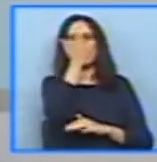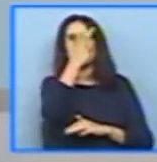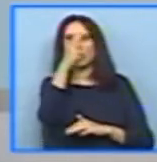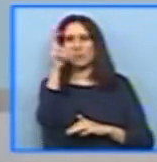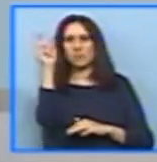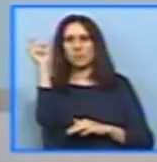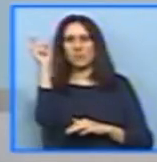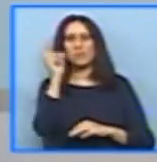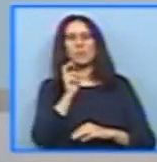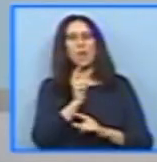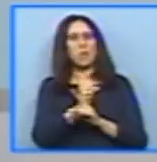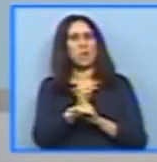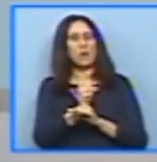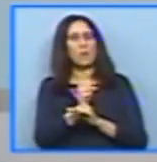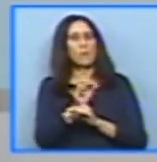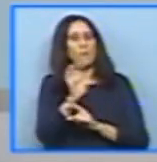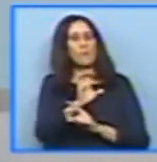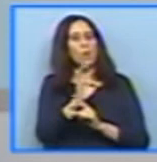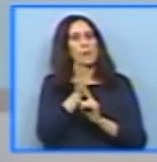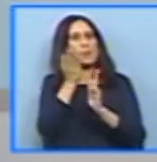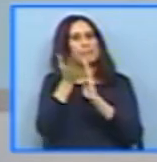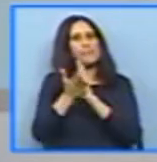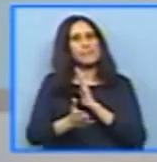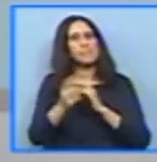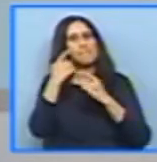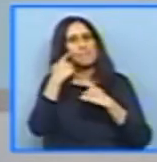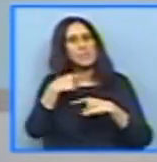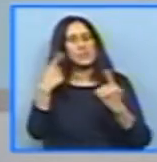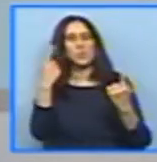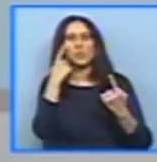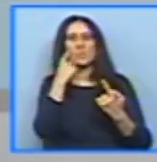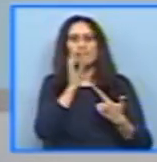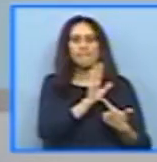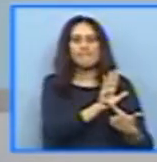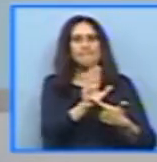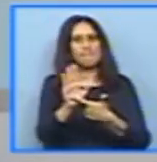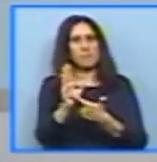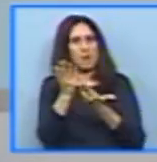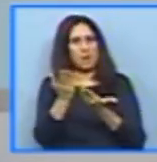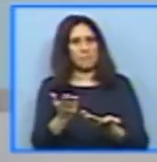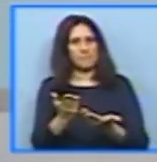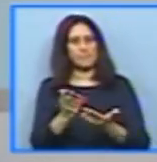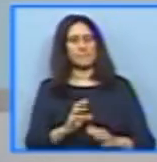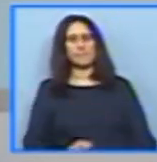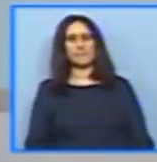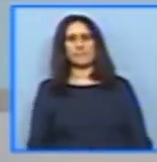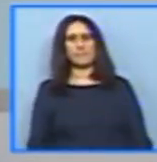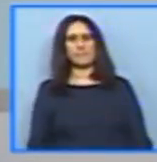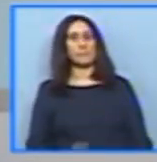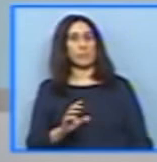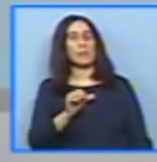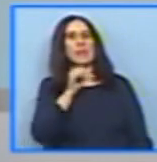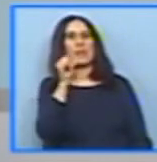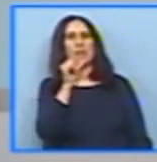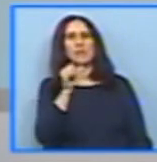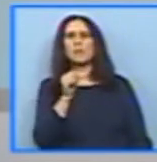nas suas diferentes formas de se manifestar, de se dar a conhecer, de se revelar. Portanto, estamos sempre dentro